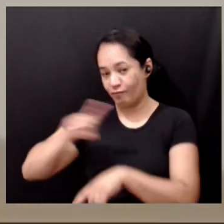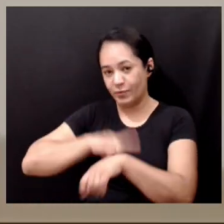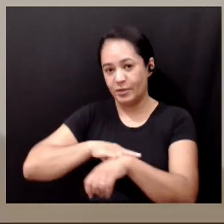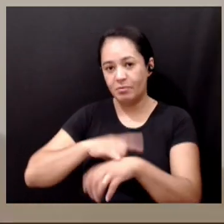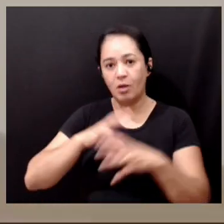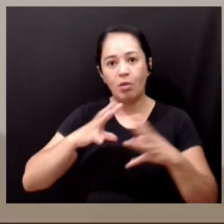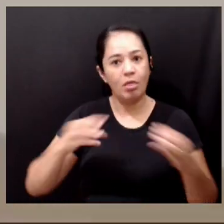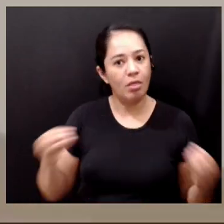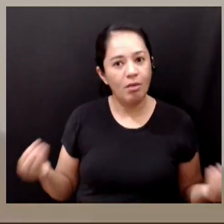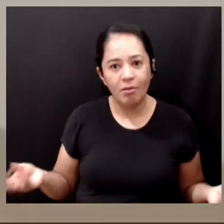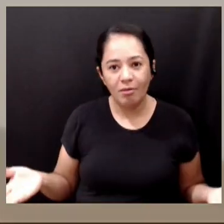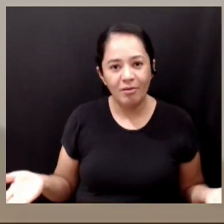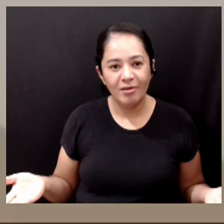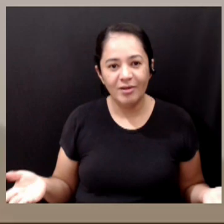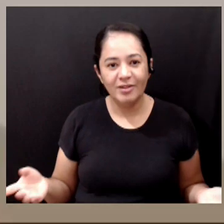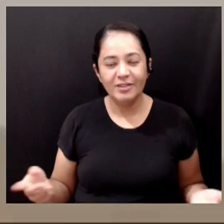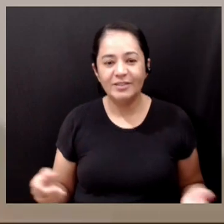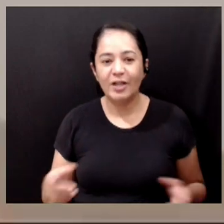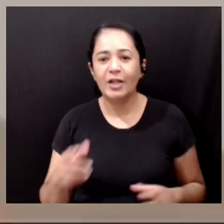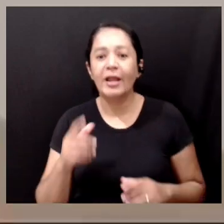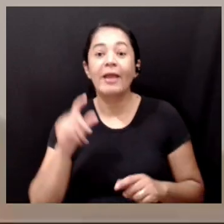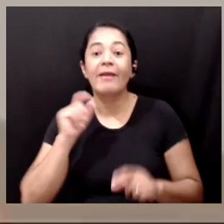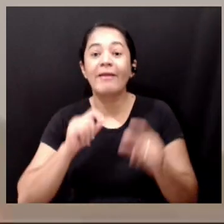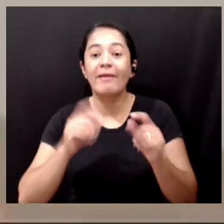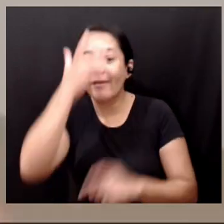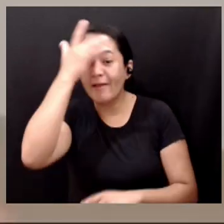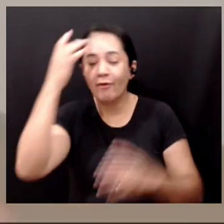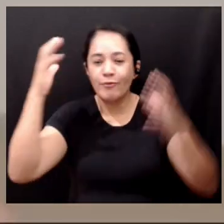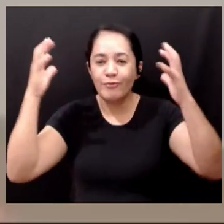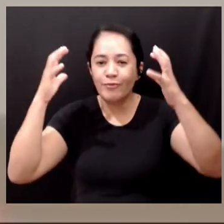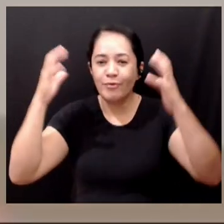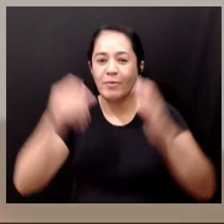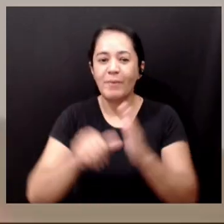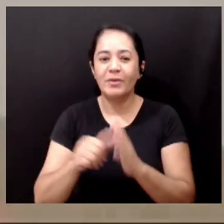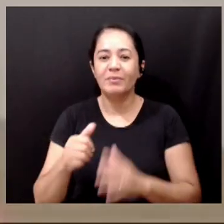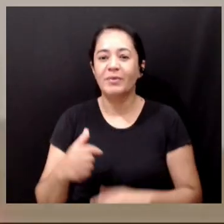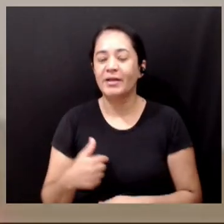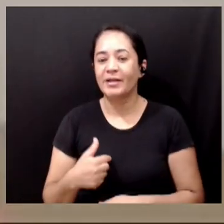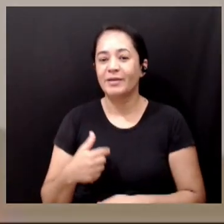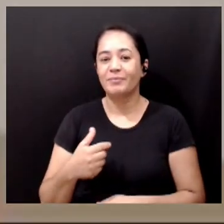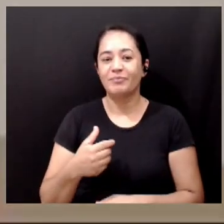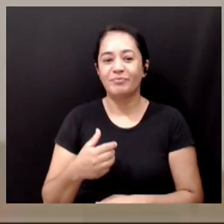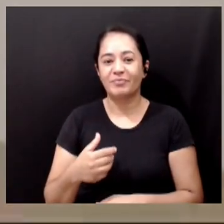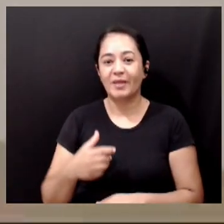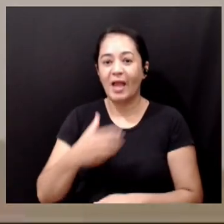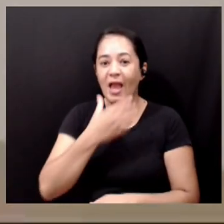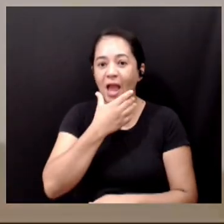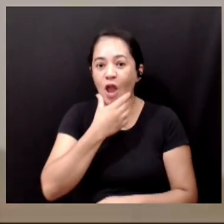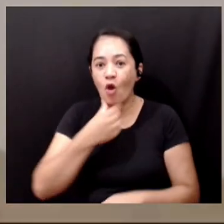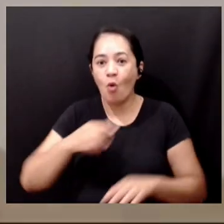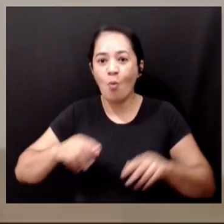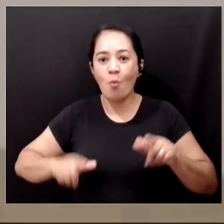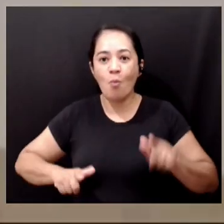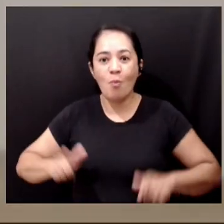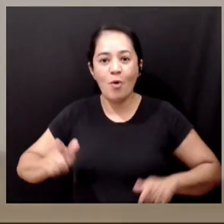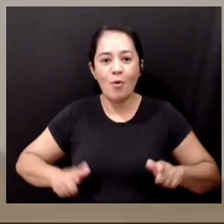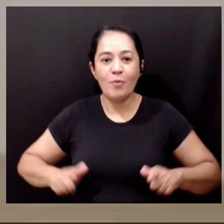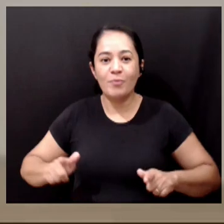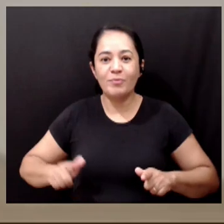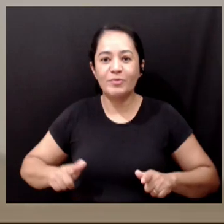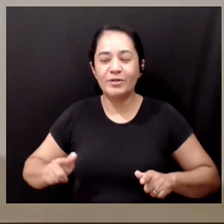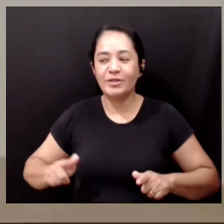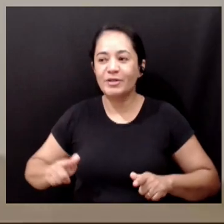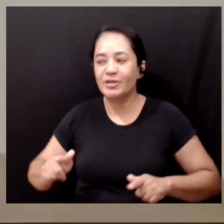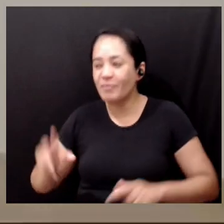na escolha de quem ia tomar banho primeiro, ele convenceu meu primo de tomar banho. Mal sabia meu primo que o Guilherme tinha aprontado com ele lá